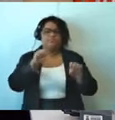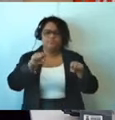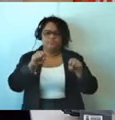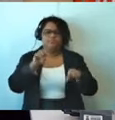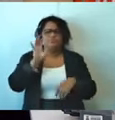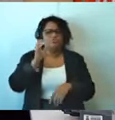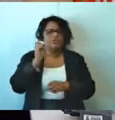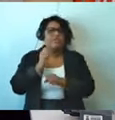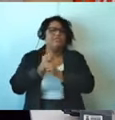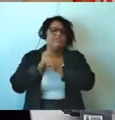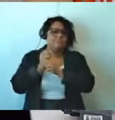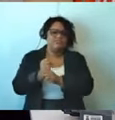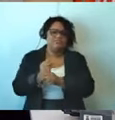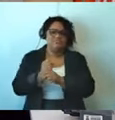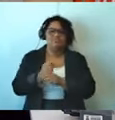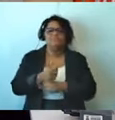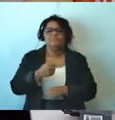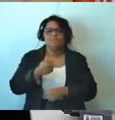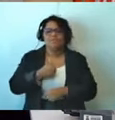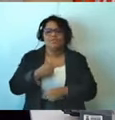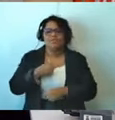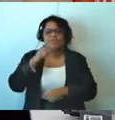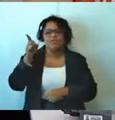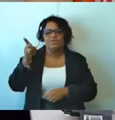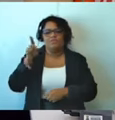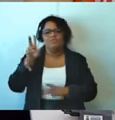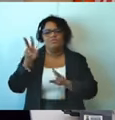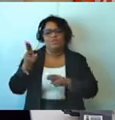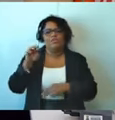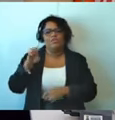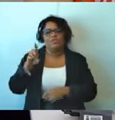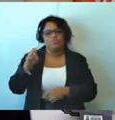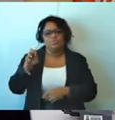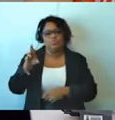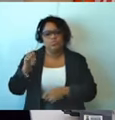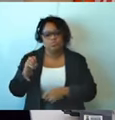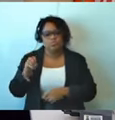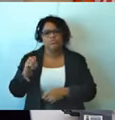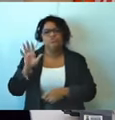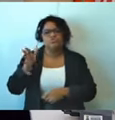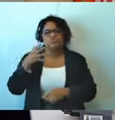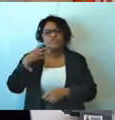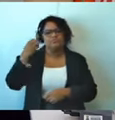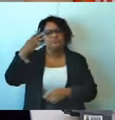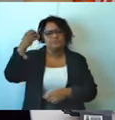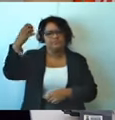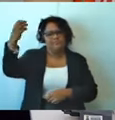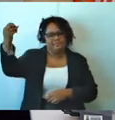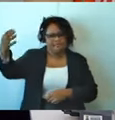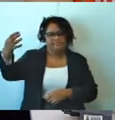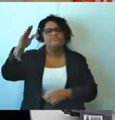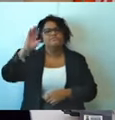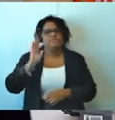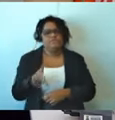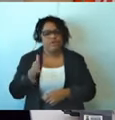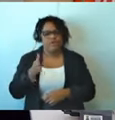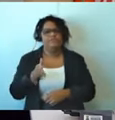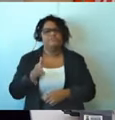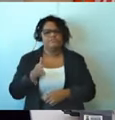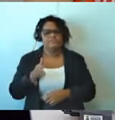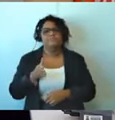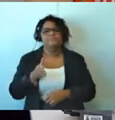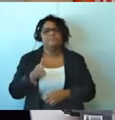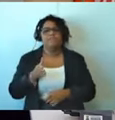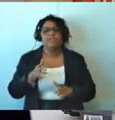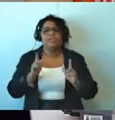do enduro, do off-road, mas já fiz várias viagens também de longa distância e onde tem